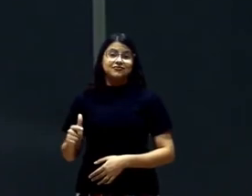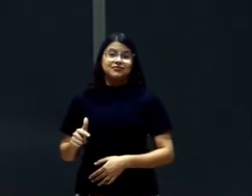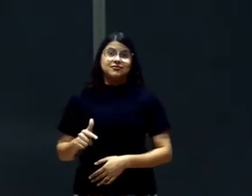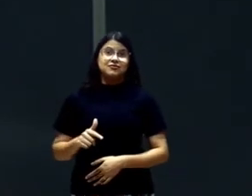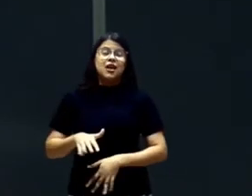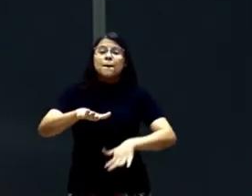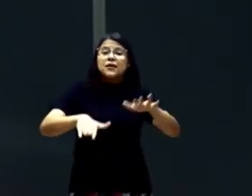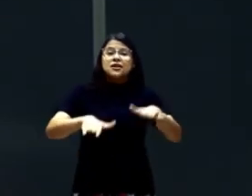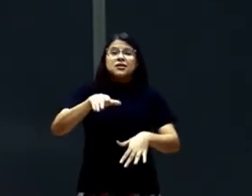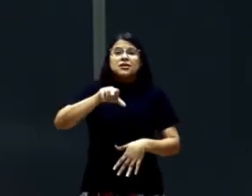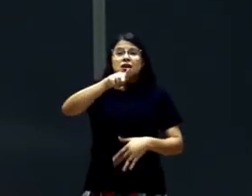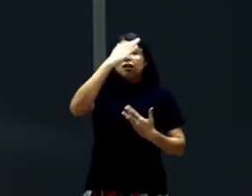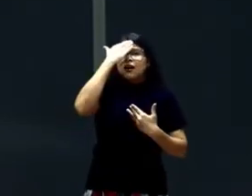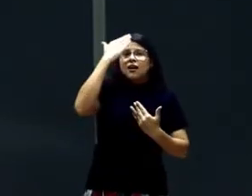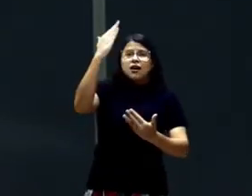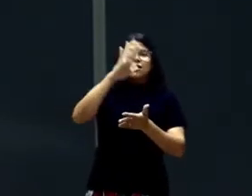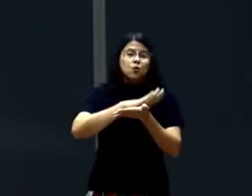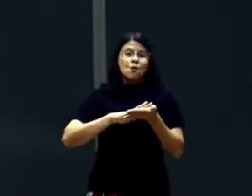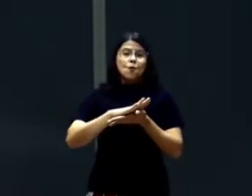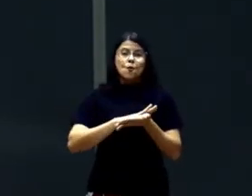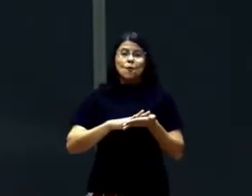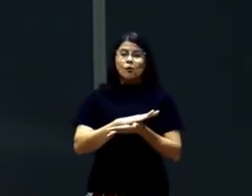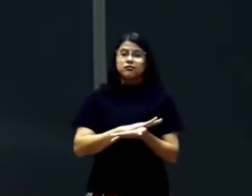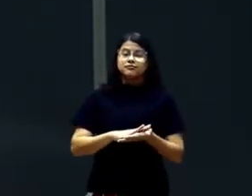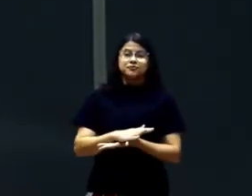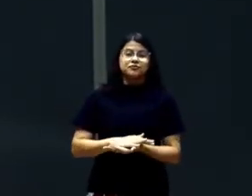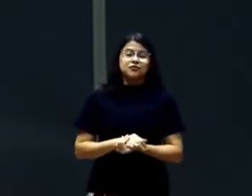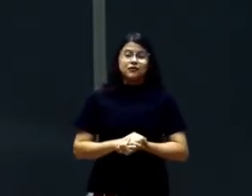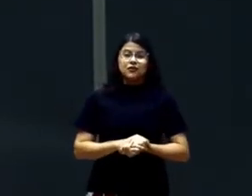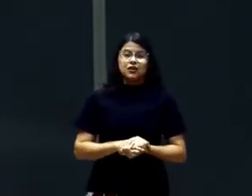não agradeceu ainda hoje, por isso.